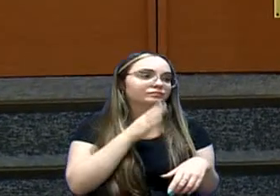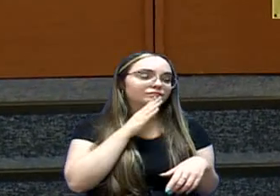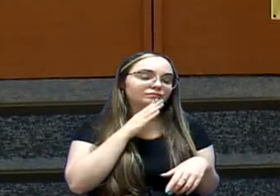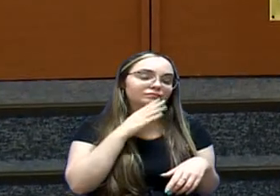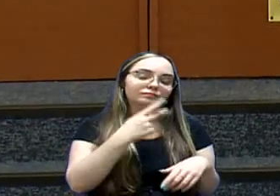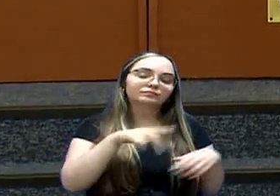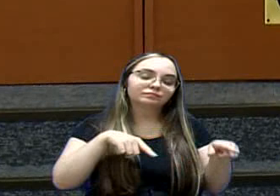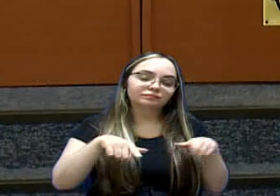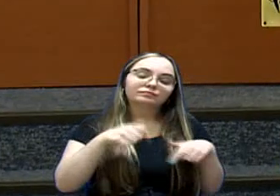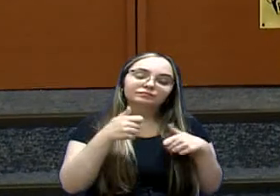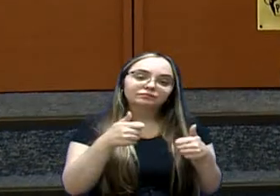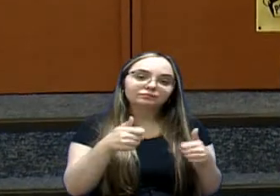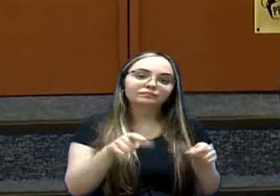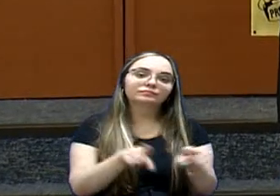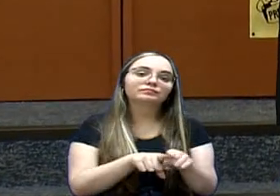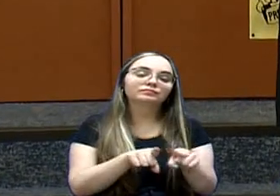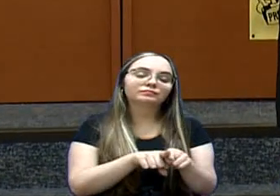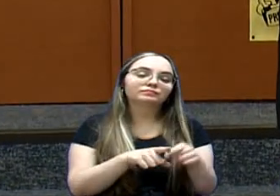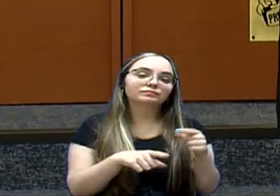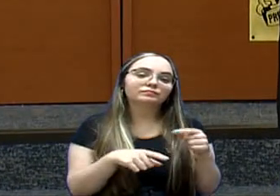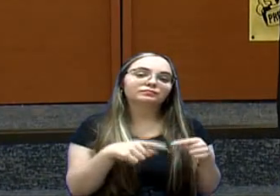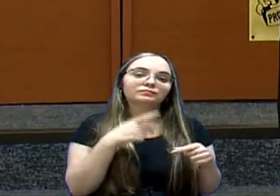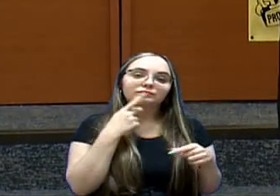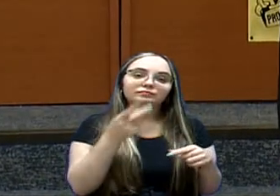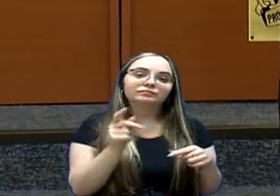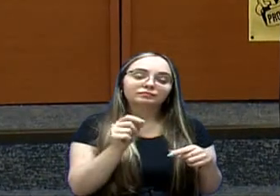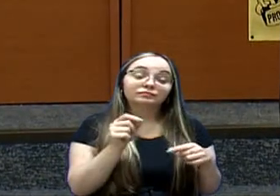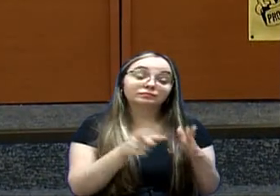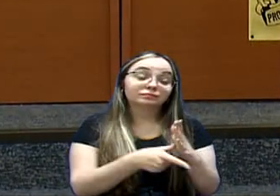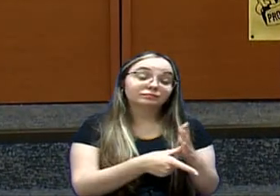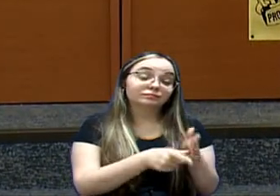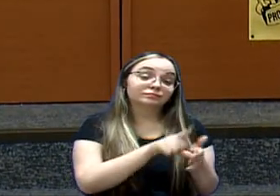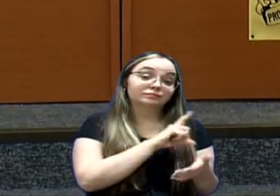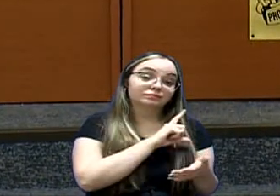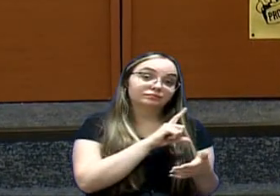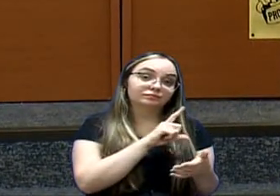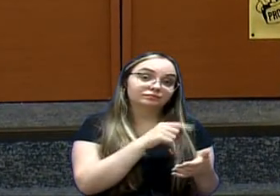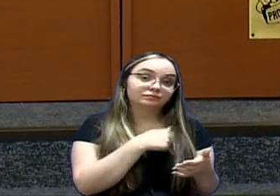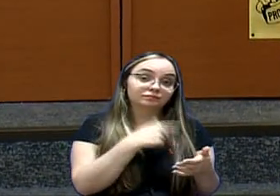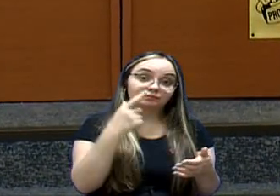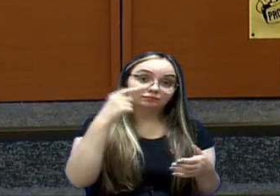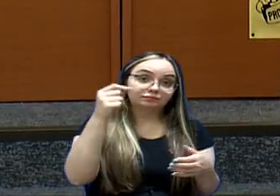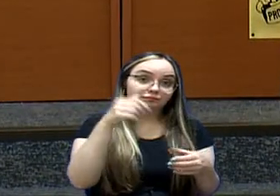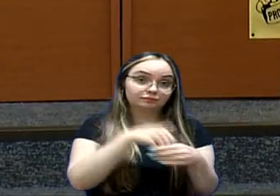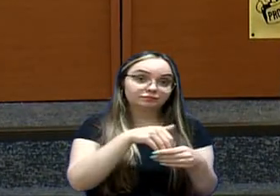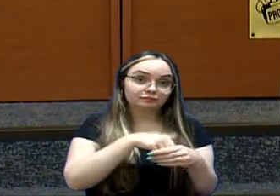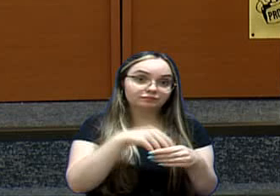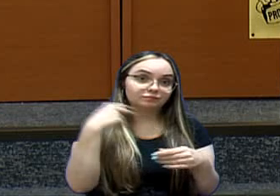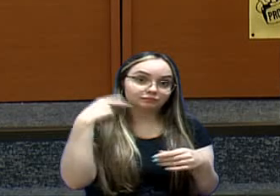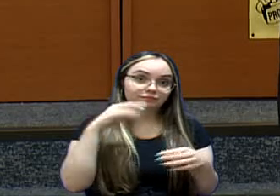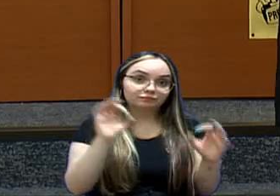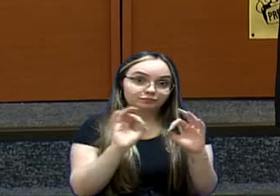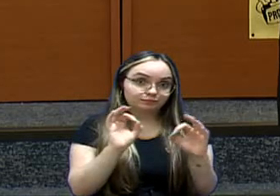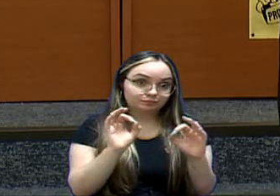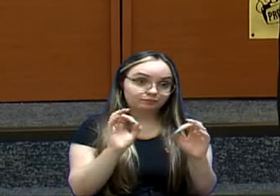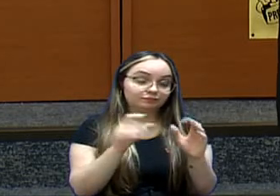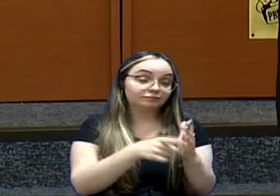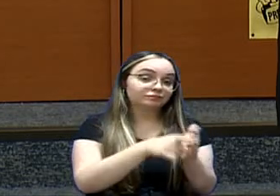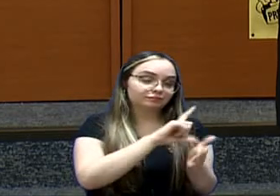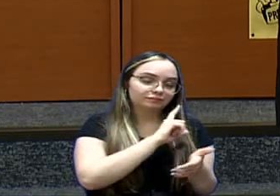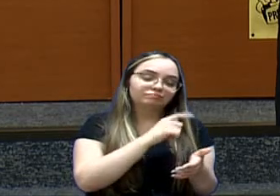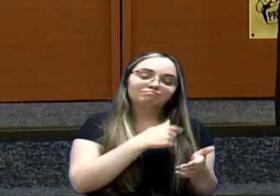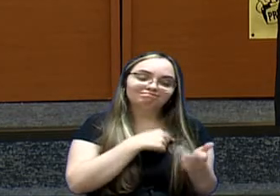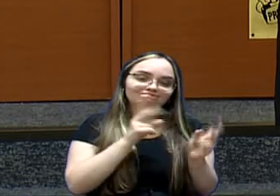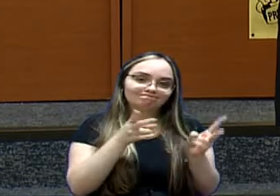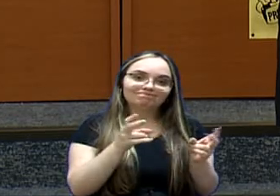né? E mais para falar que antes mesmo, Marcos, eu ser eleito vereador, eu era um líder comunitário de bairro, e nós